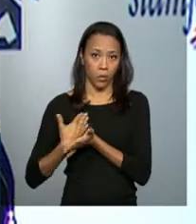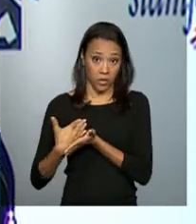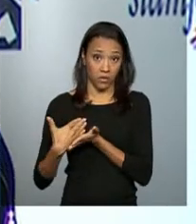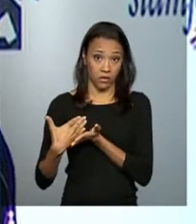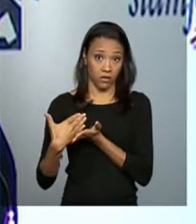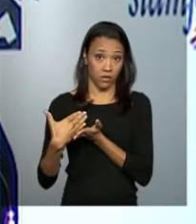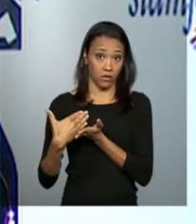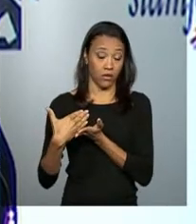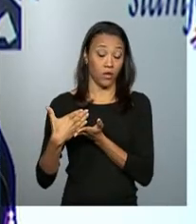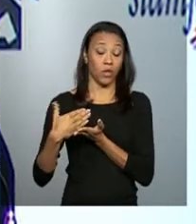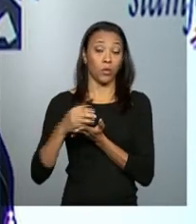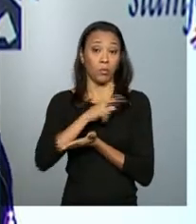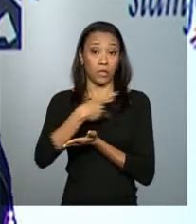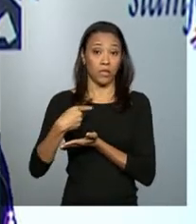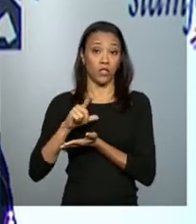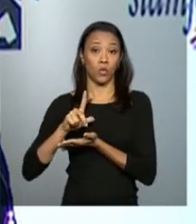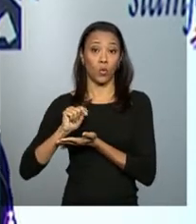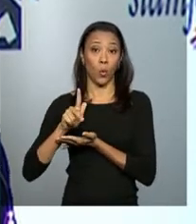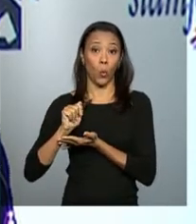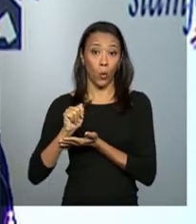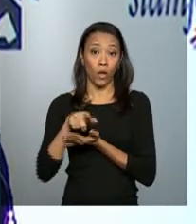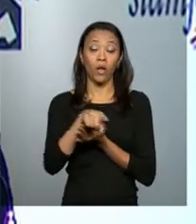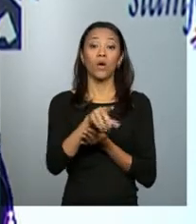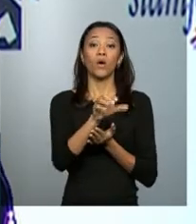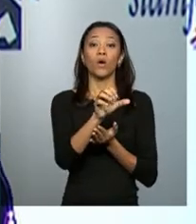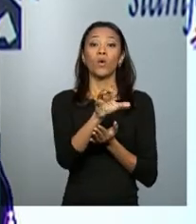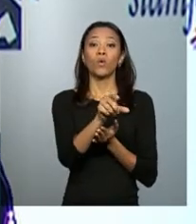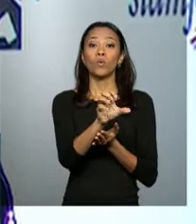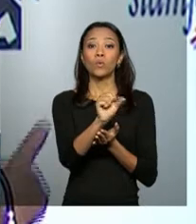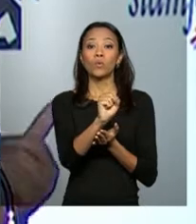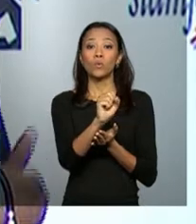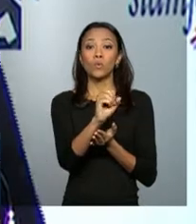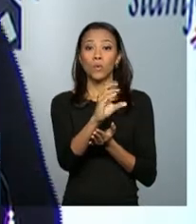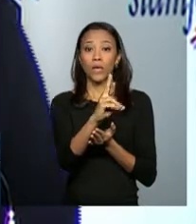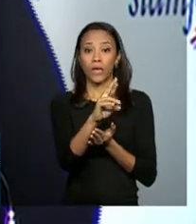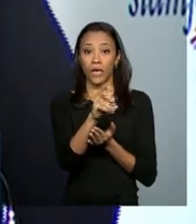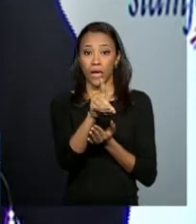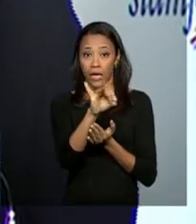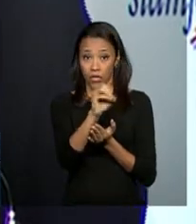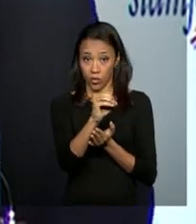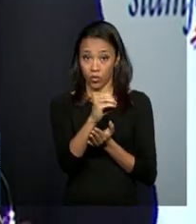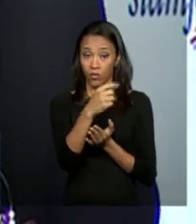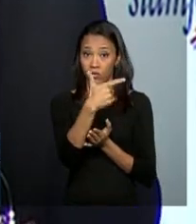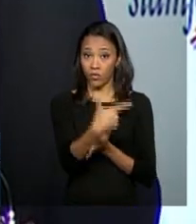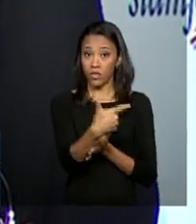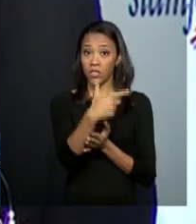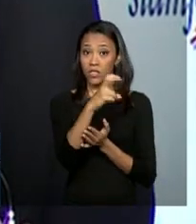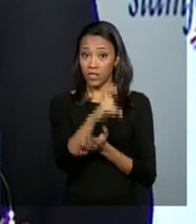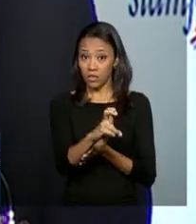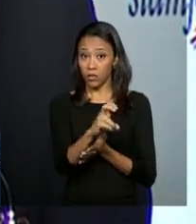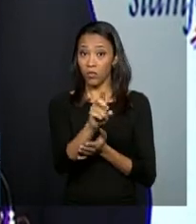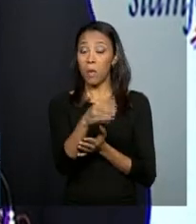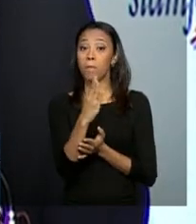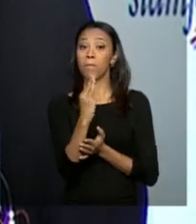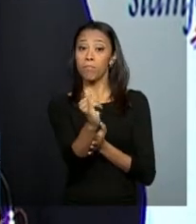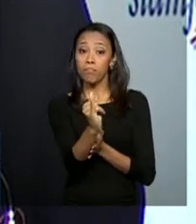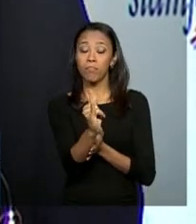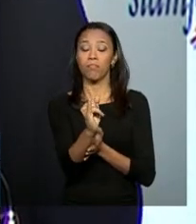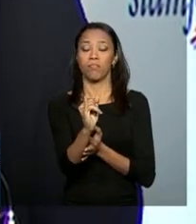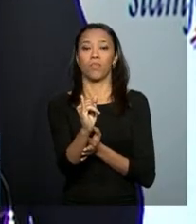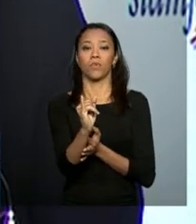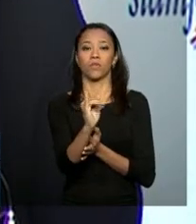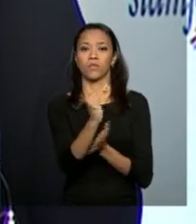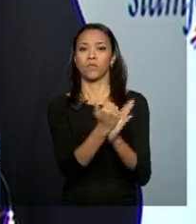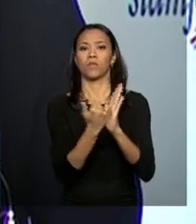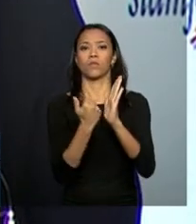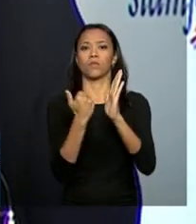do presidente Lula, o saldo do crédito imobiliário passou, na época, de 20,5 bilhões